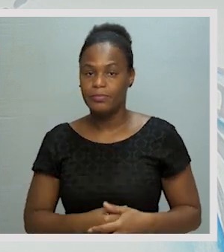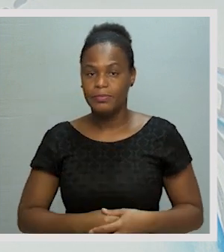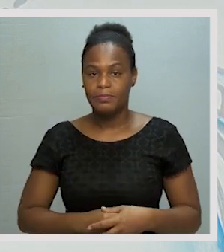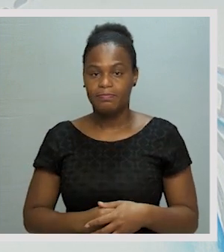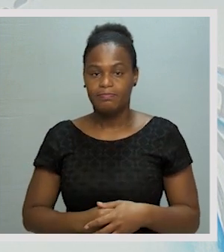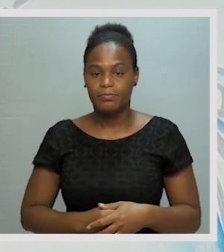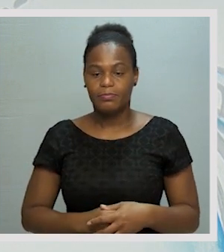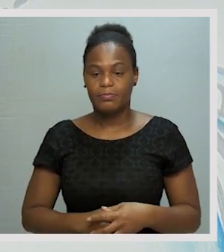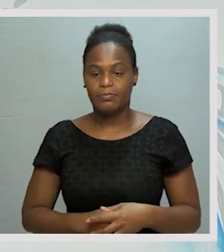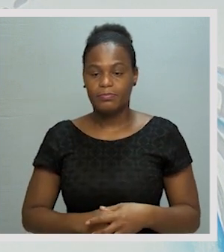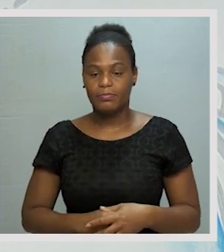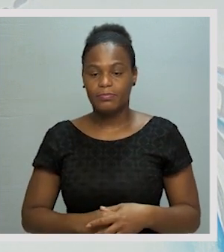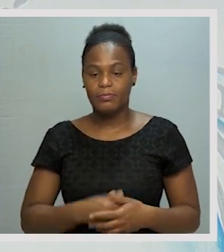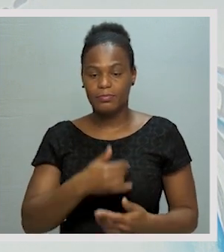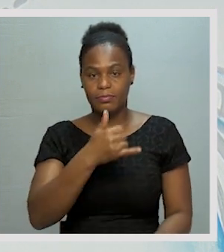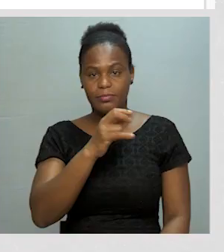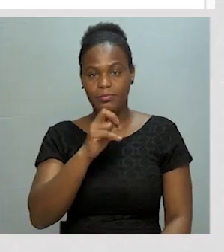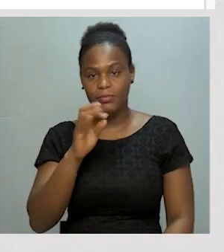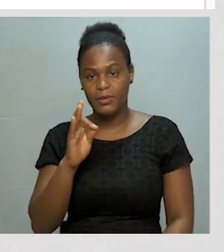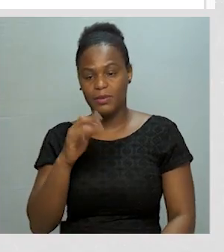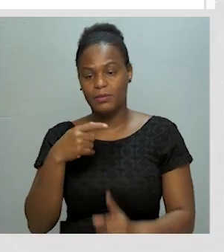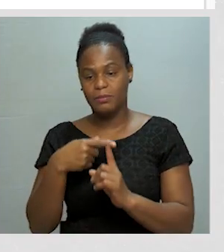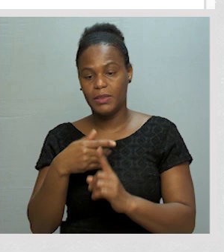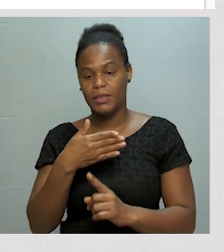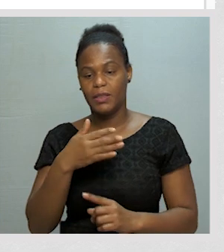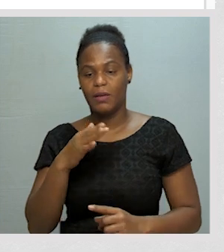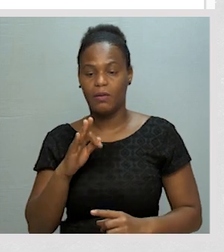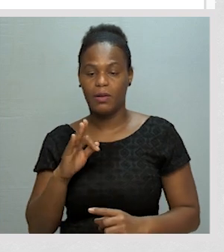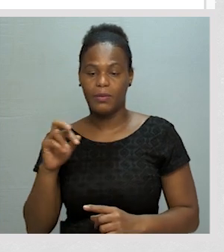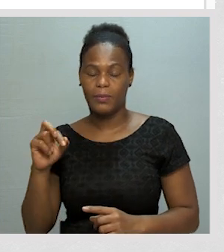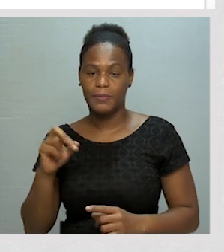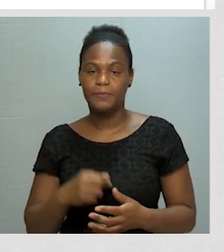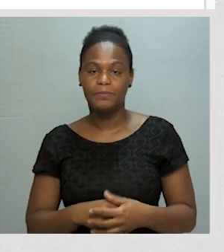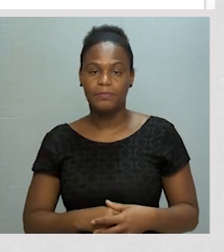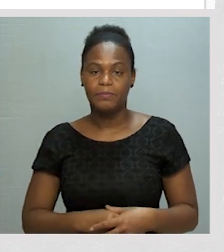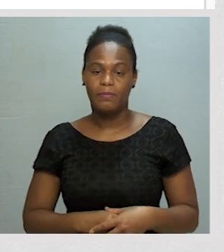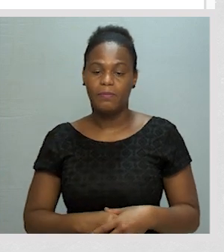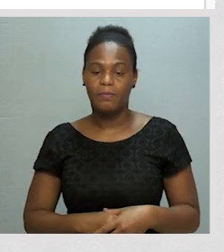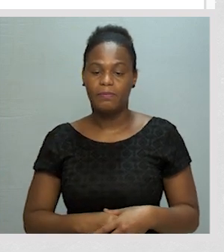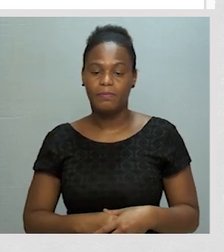Queremos saber com quantas tampinhas, então vamos ter que juntar, não é?